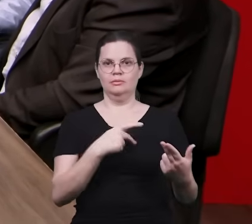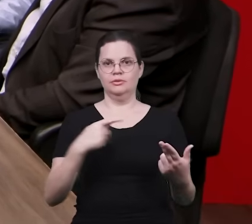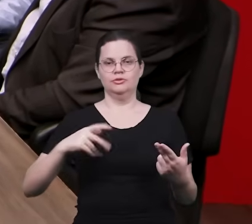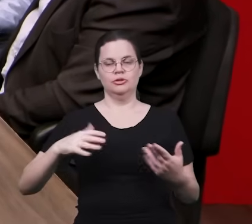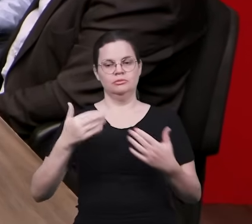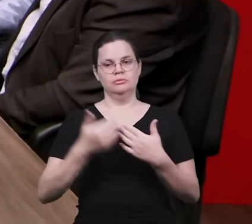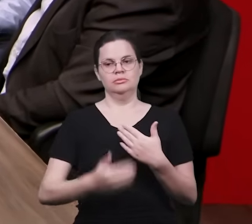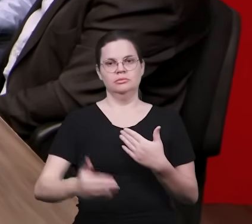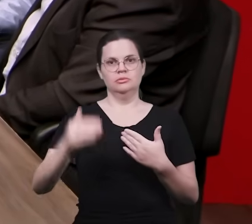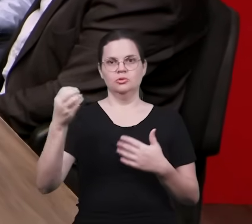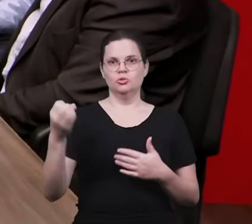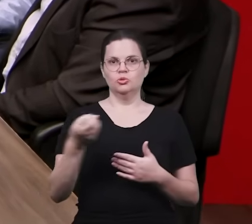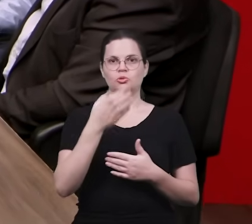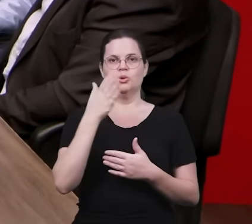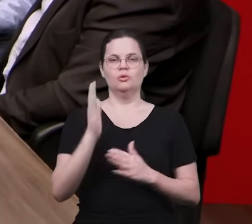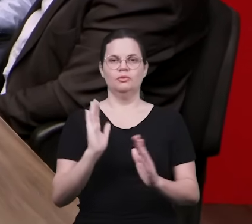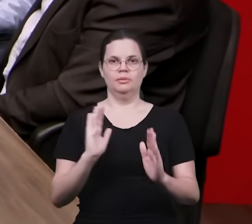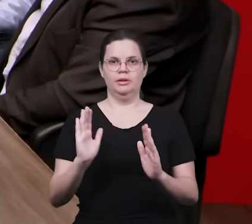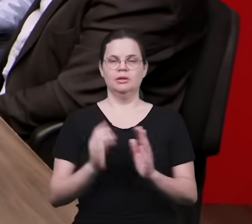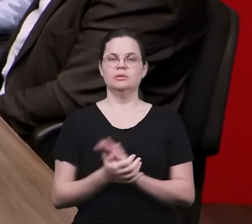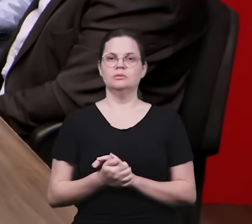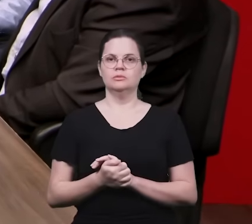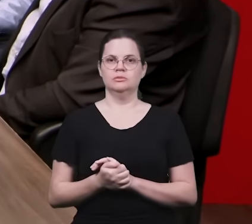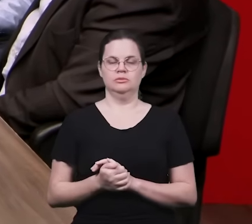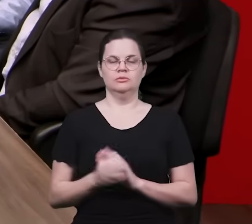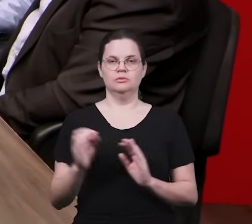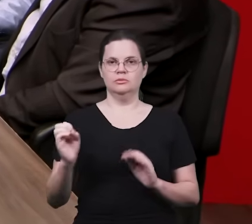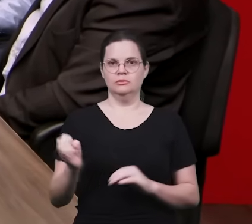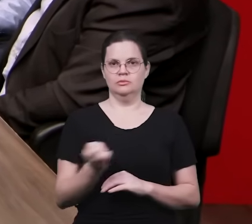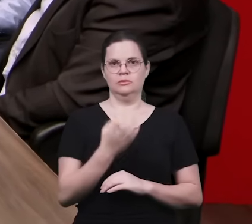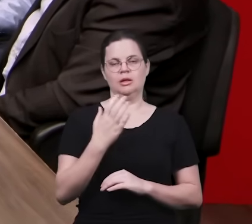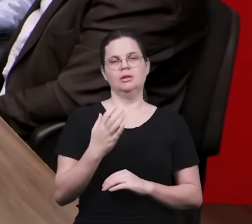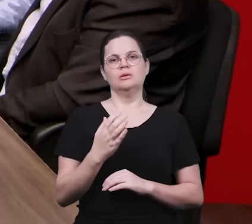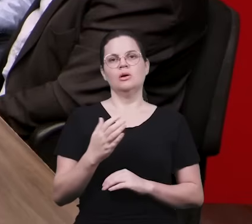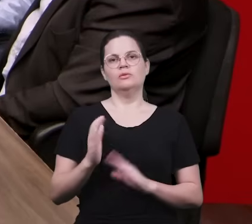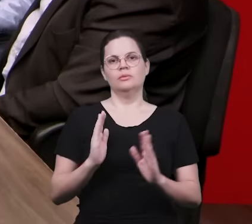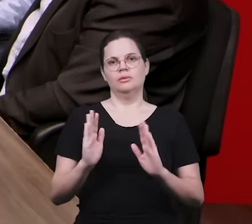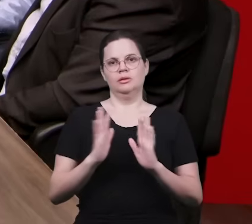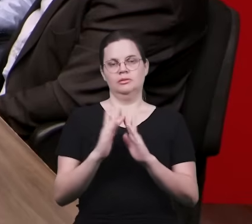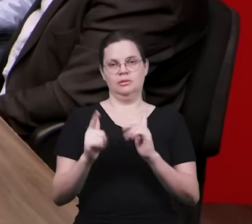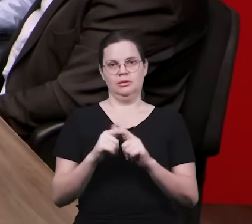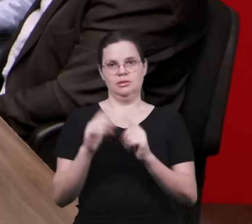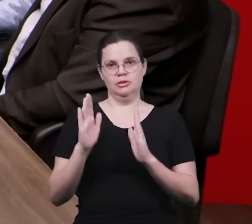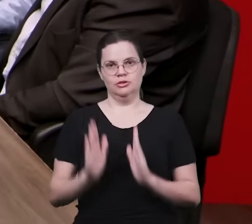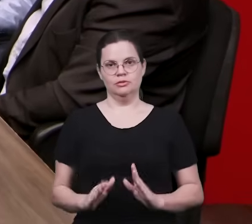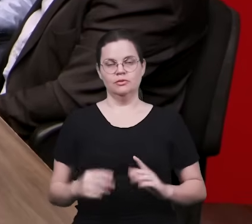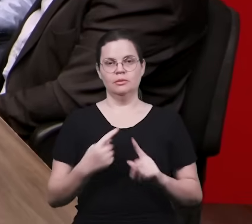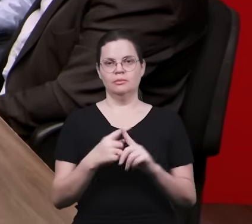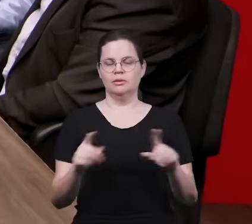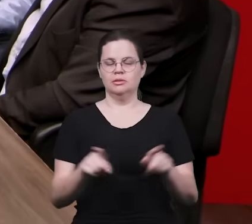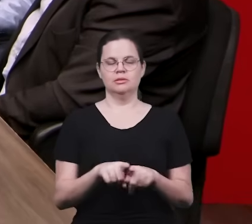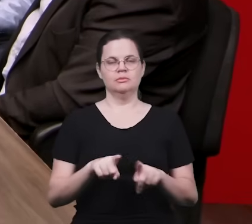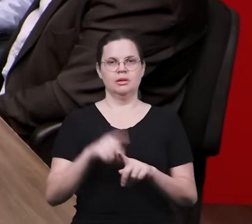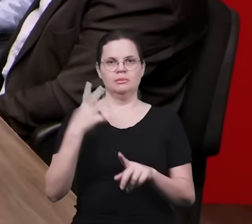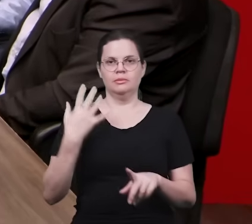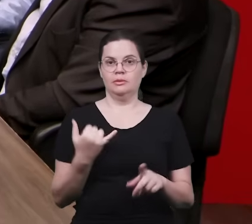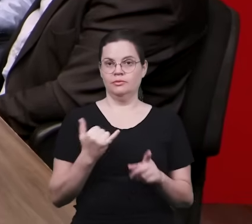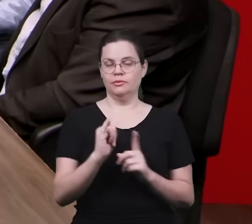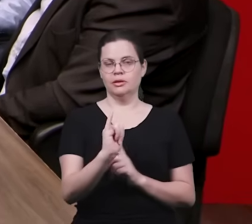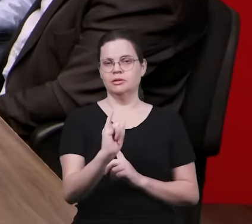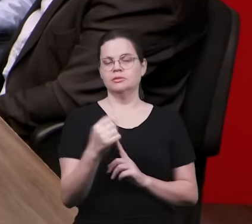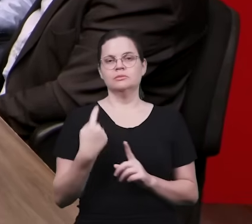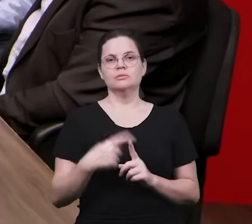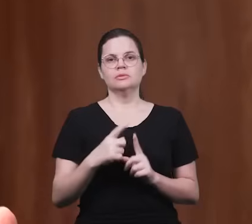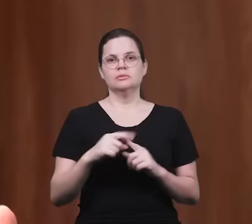pastor Edilson disse aqui, um novo momento na história da igreja. Só que ele é profético também,